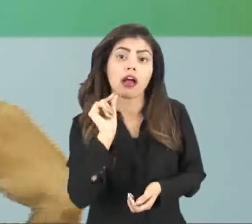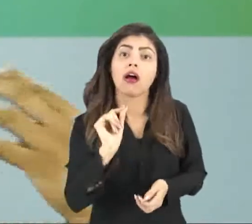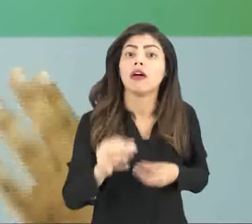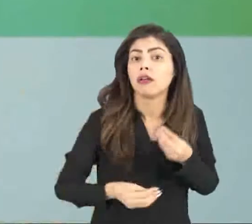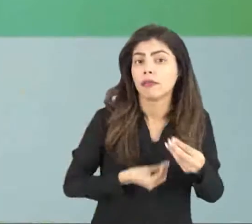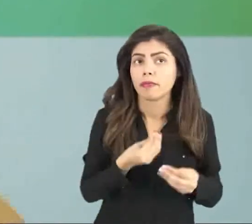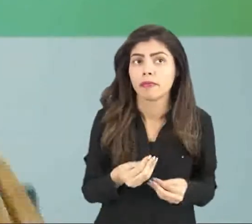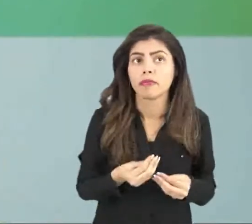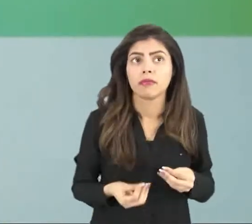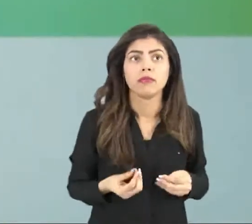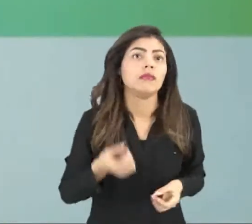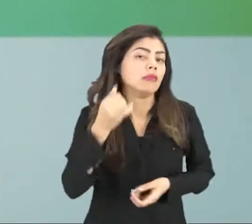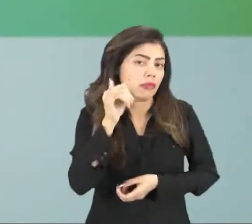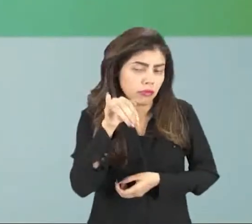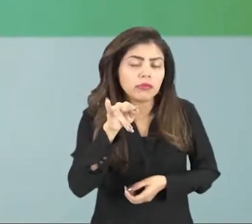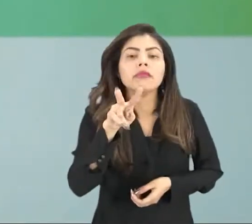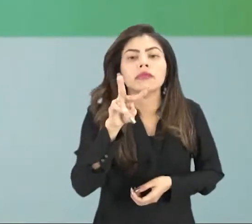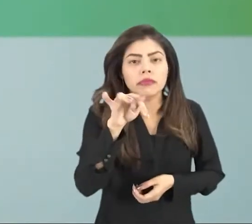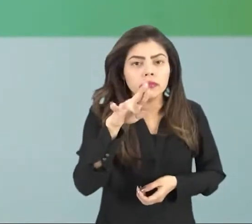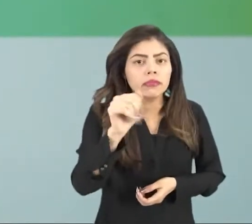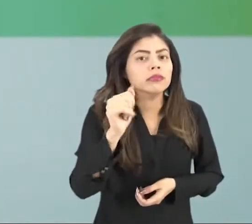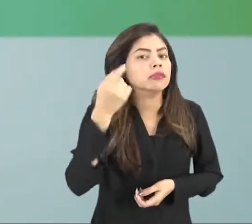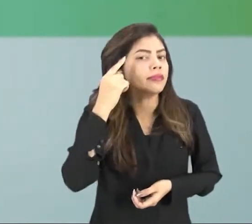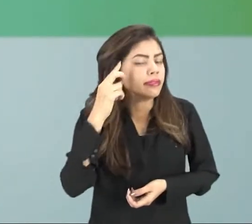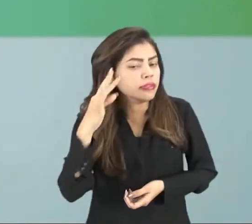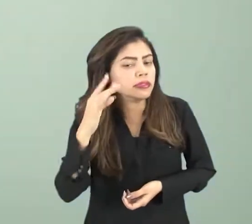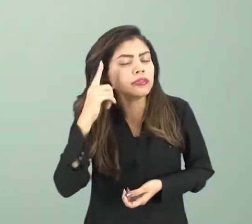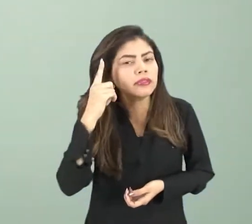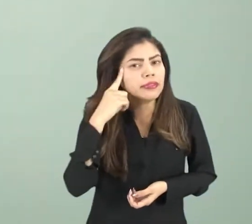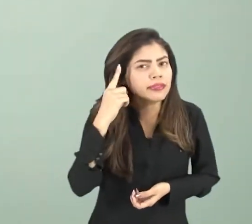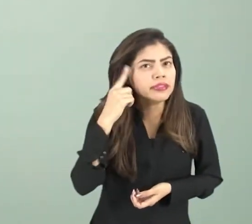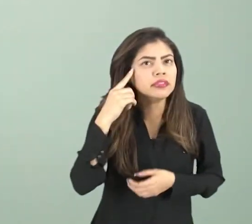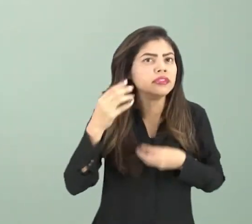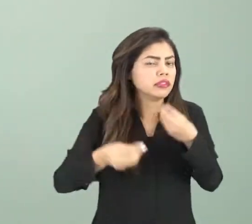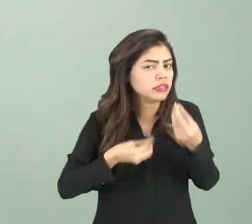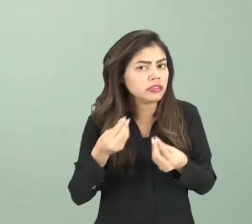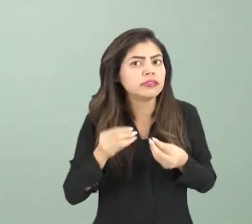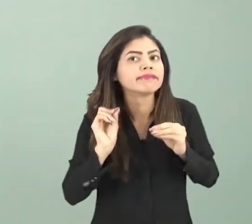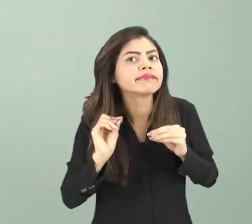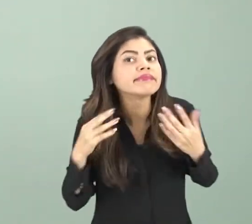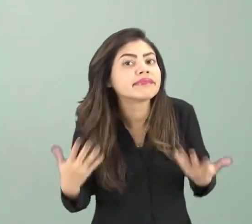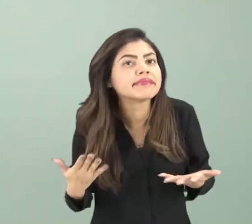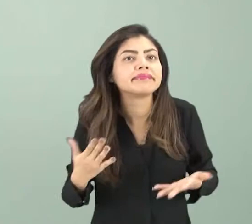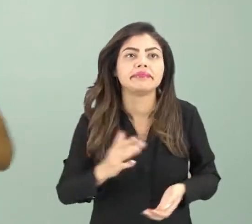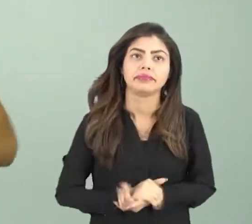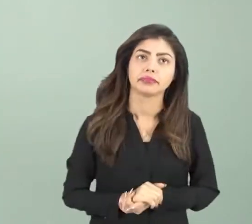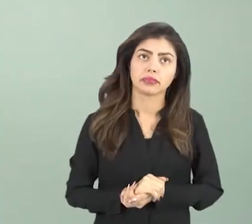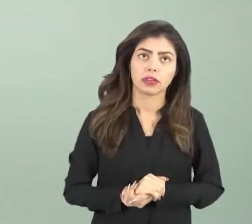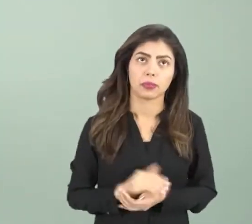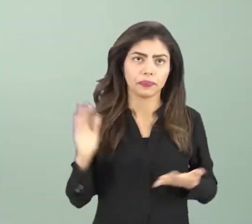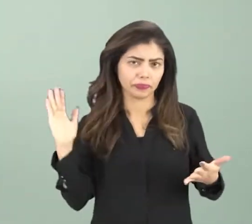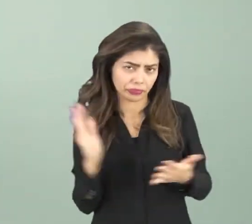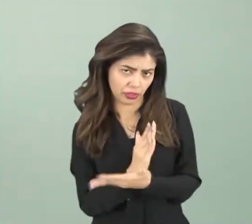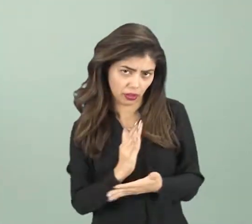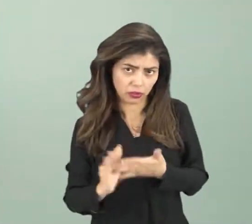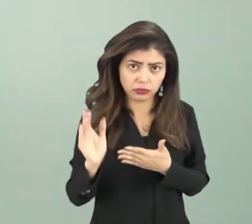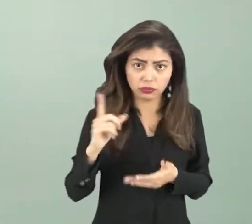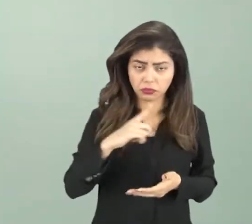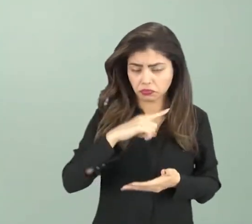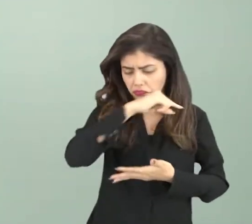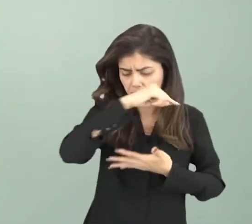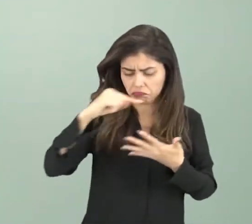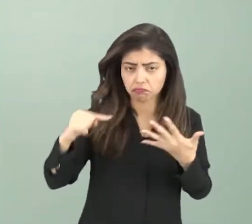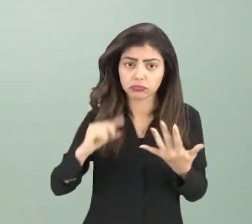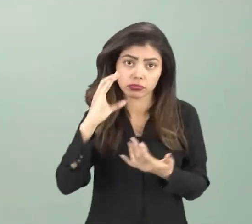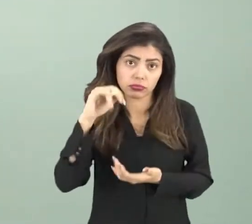querer inventar, usar e abusar da imaginação. E aí, o que você vai querer fazer? Eu trouxe aqui para vocês alguns tipos de conto. Como